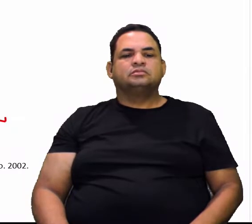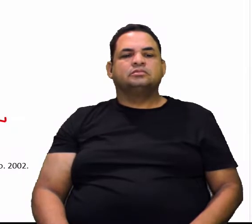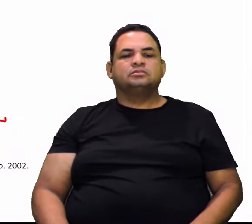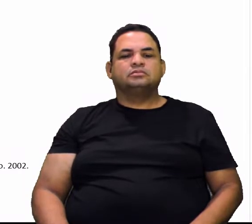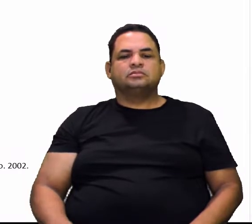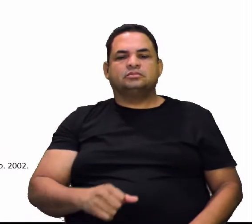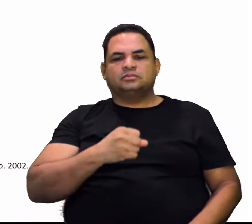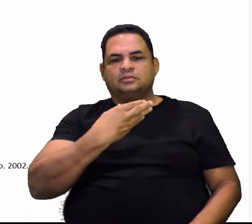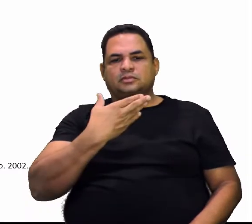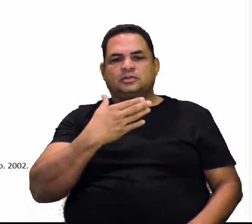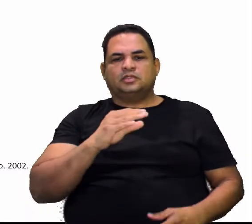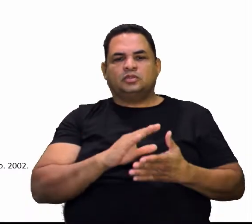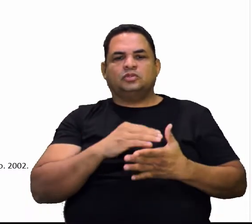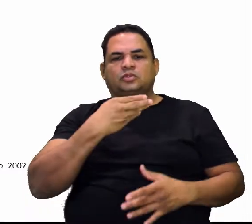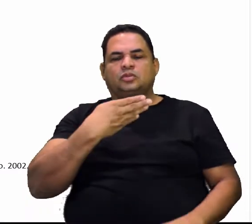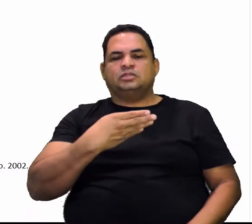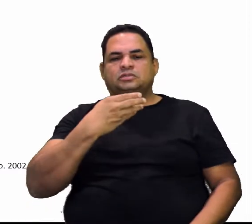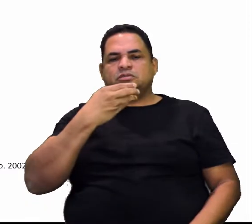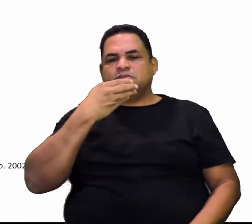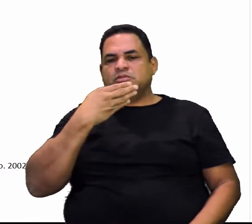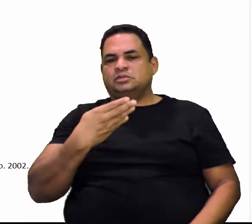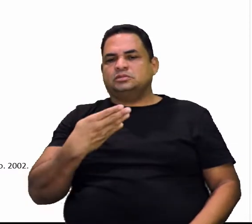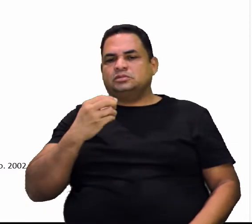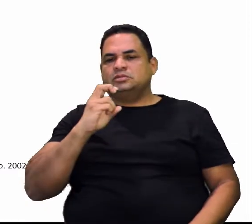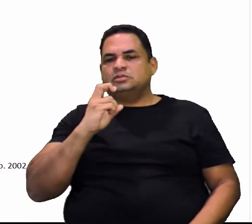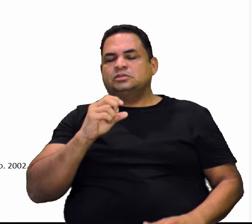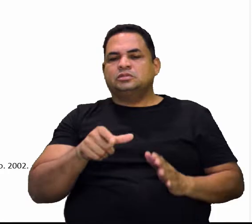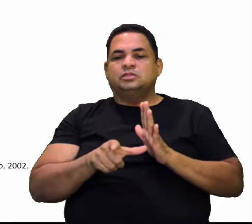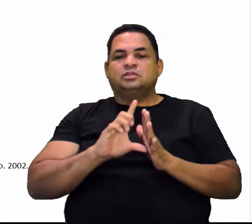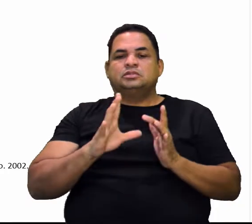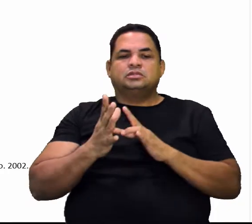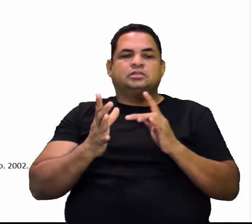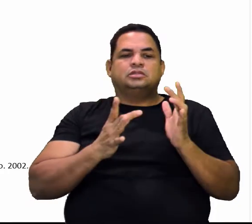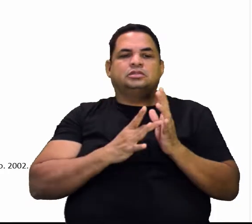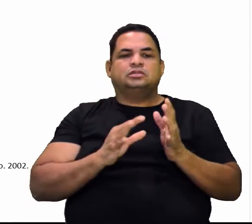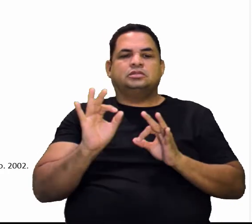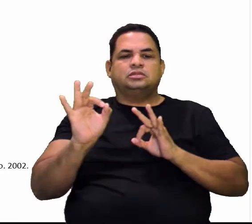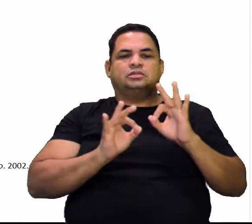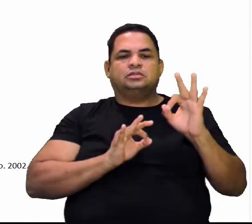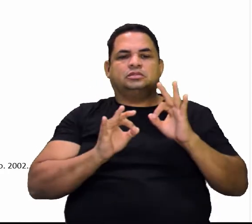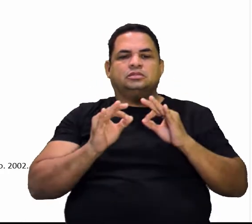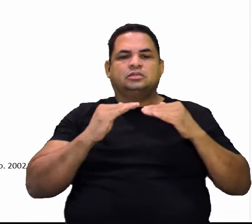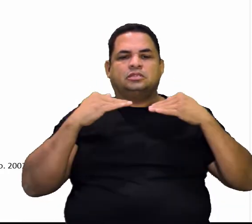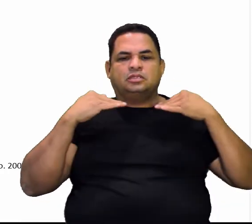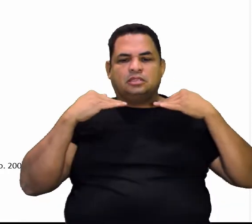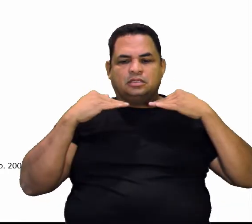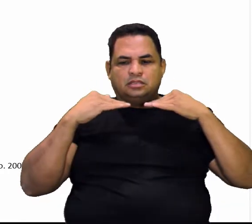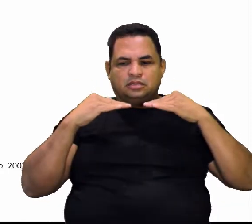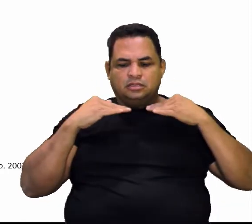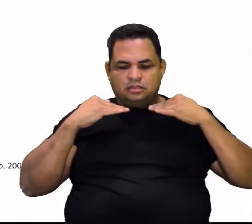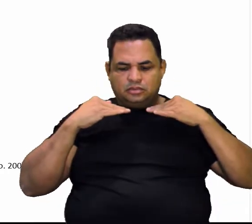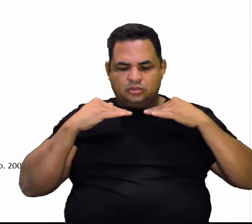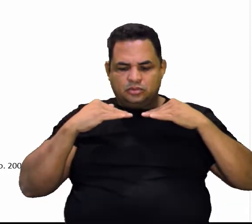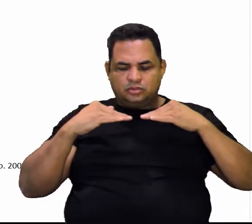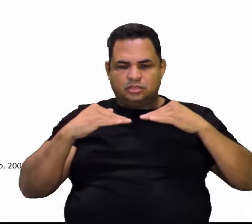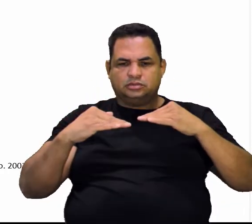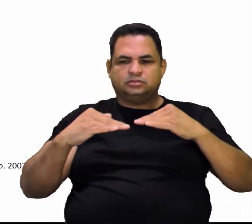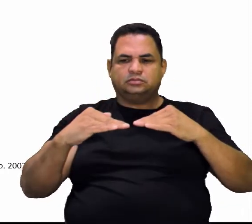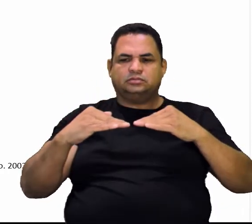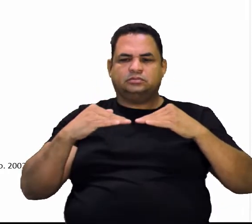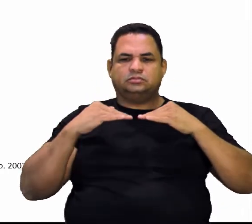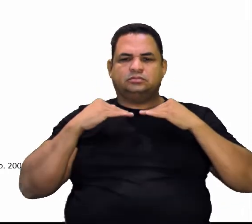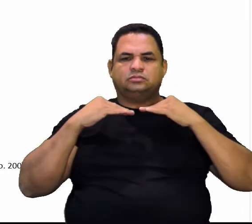olha aí, uma foi de 450, a outra é de 445 a.C. que estabelece